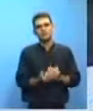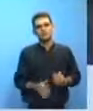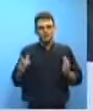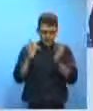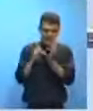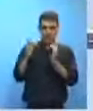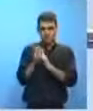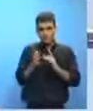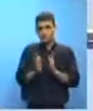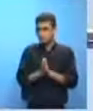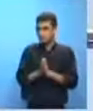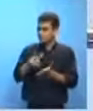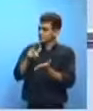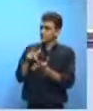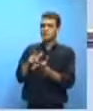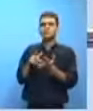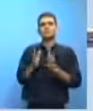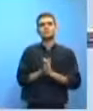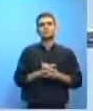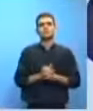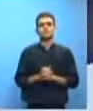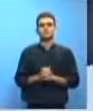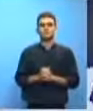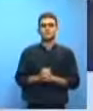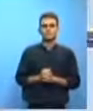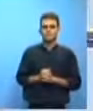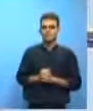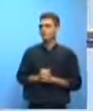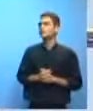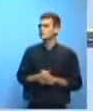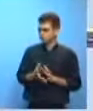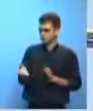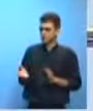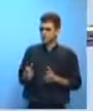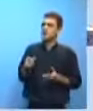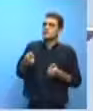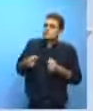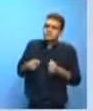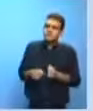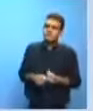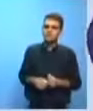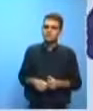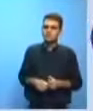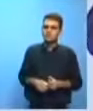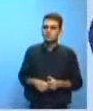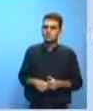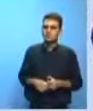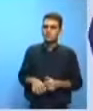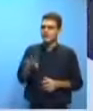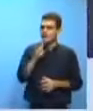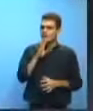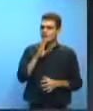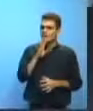Ah, aí que está, vocês têm que descobrir. Como vocês não descobriram ainda, vocês estão tratando mal um ao outro.